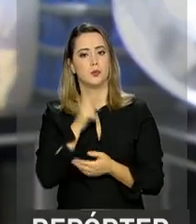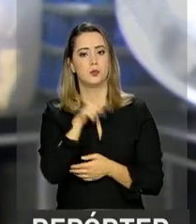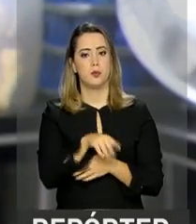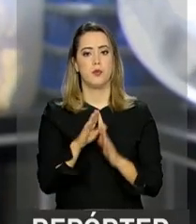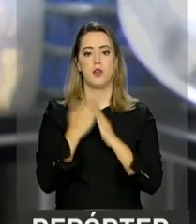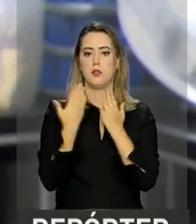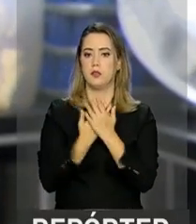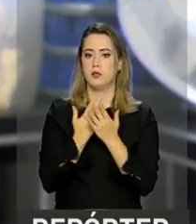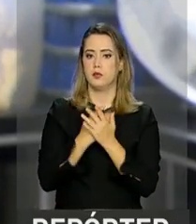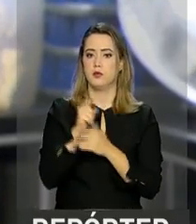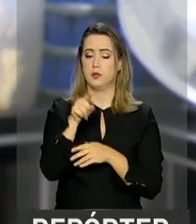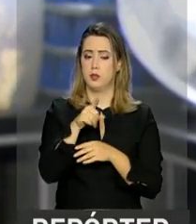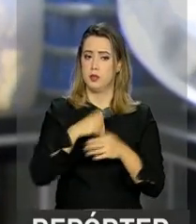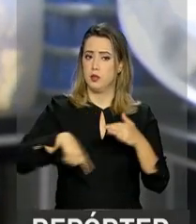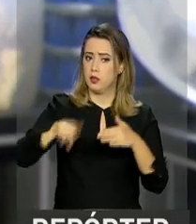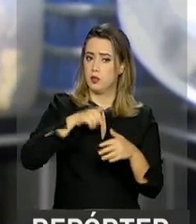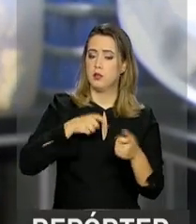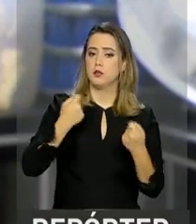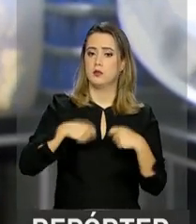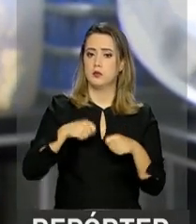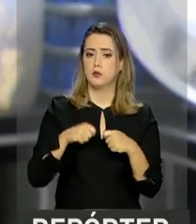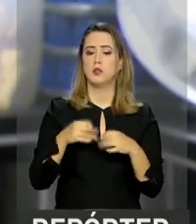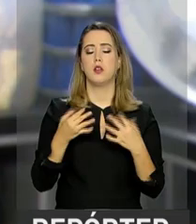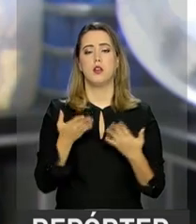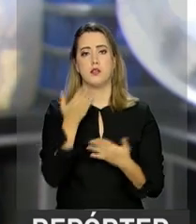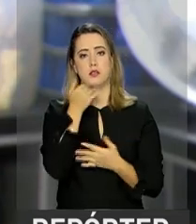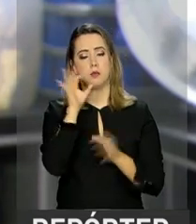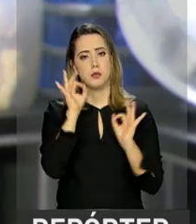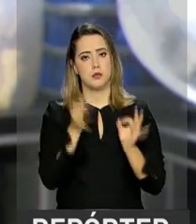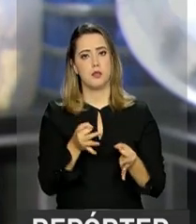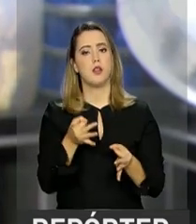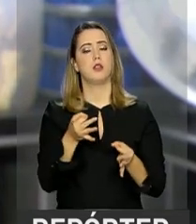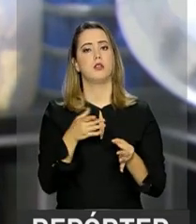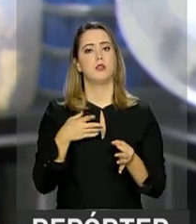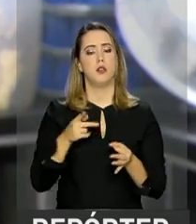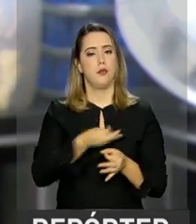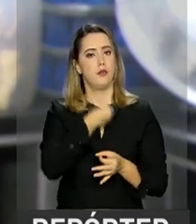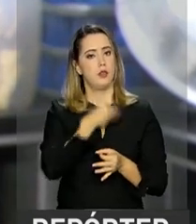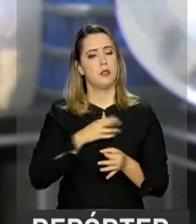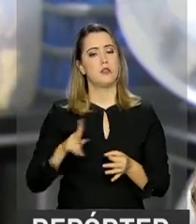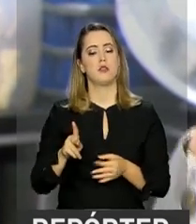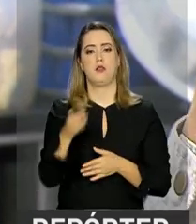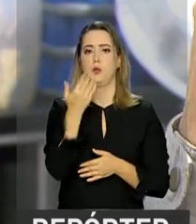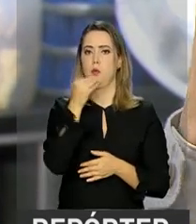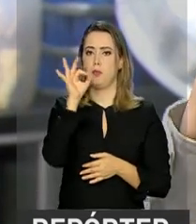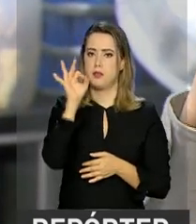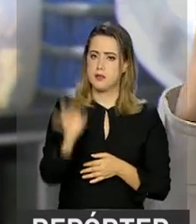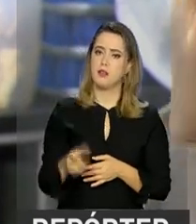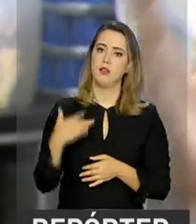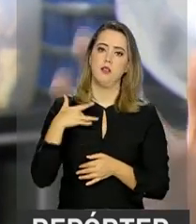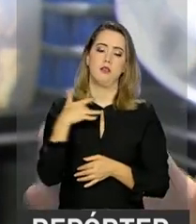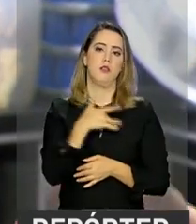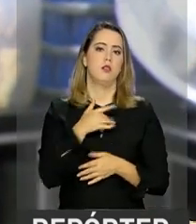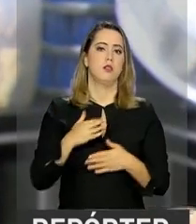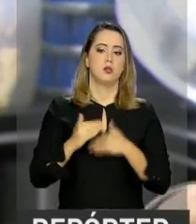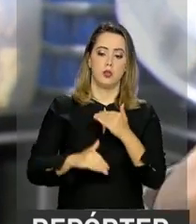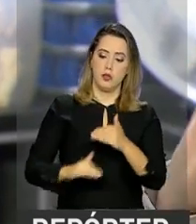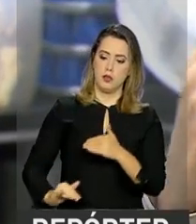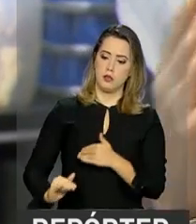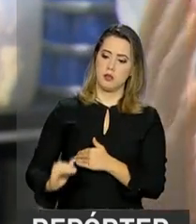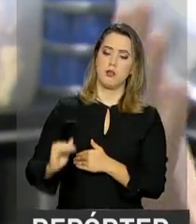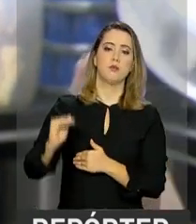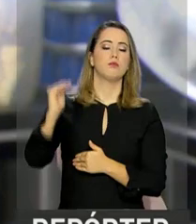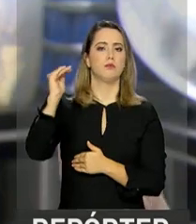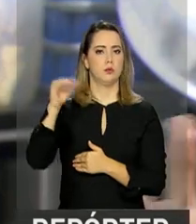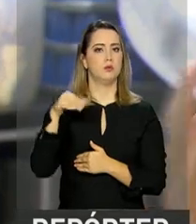escola, elas formam hábitos alimentares saudáveis que elas vão levar para a vida, né? Normalmente, quando a criança cresce, à medida